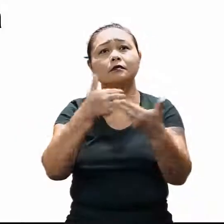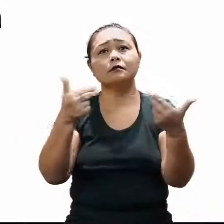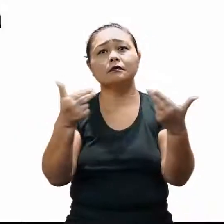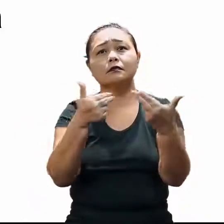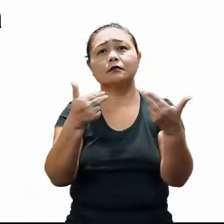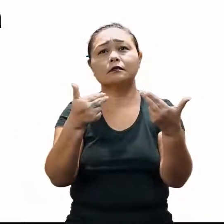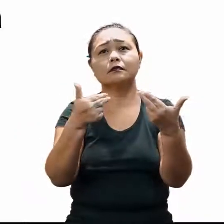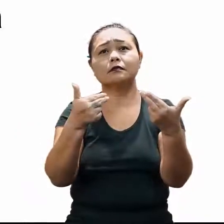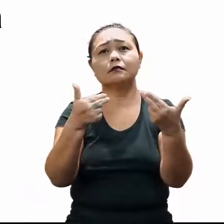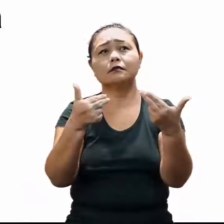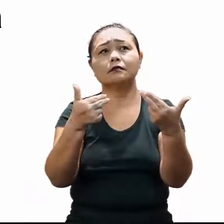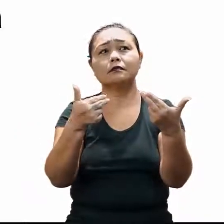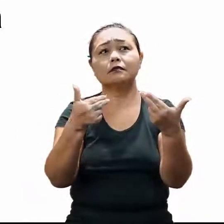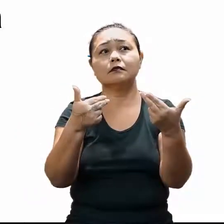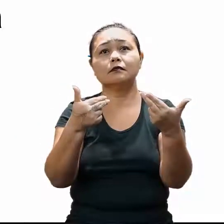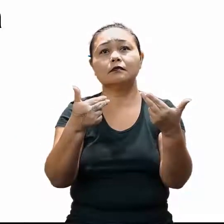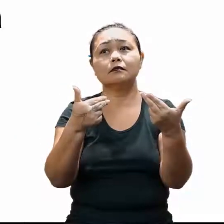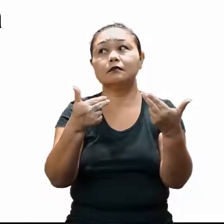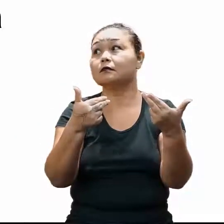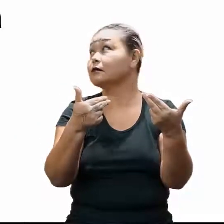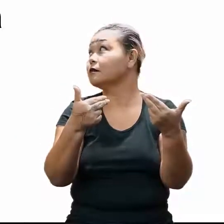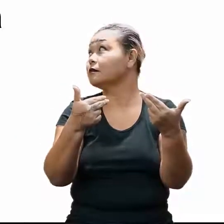conferências,